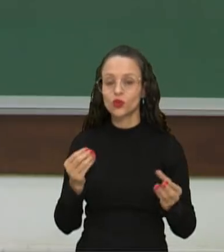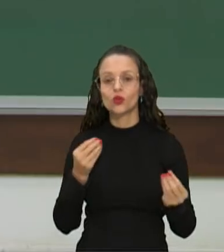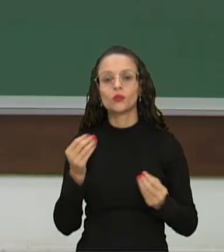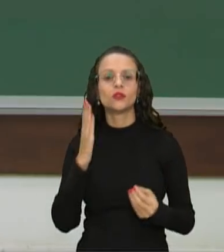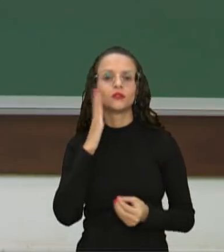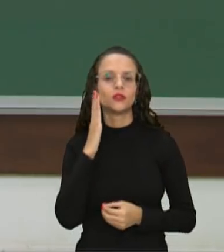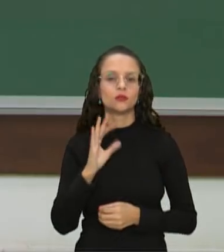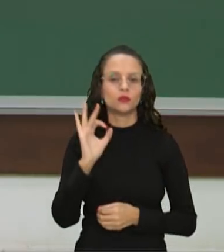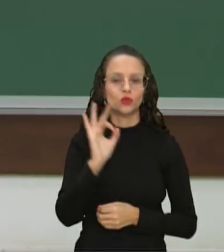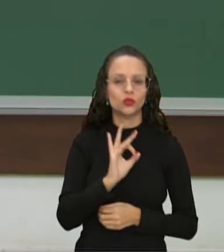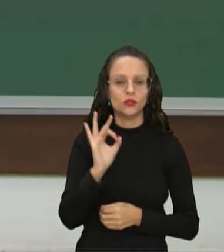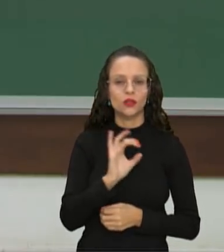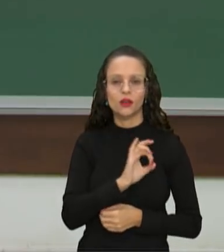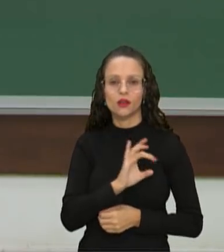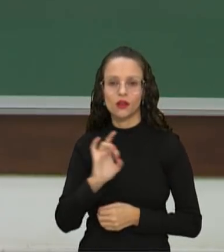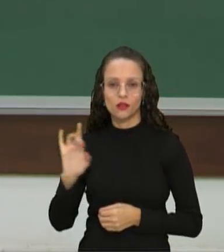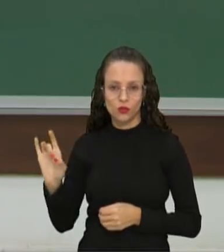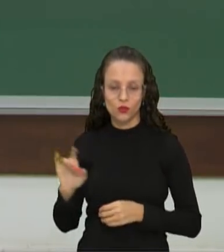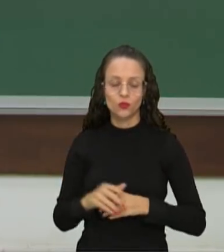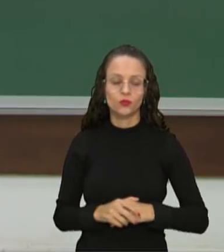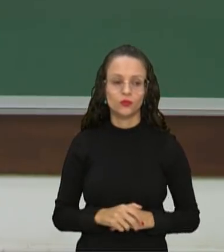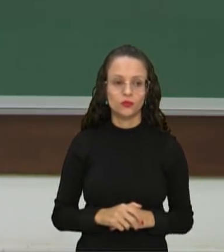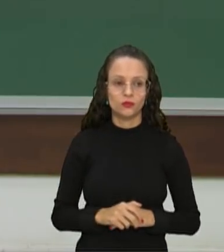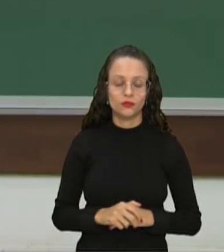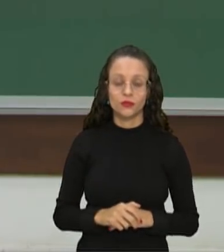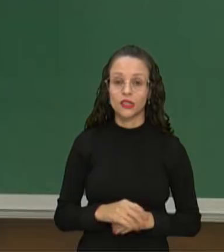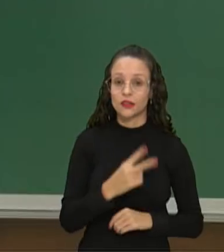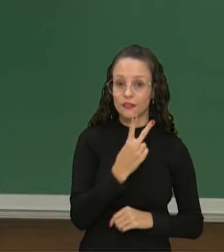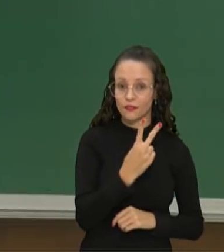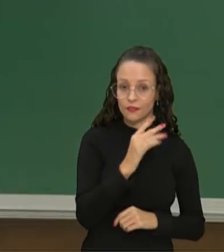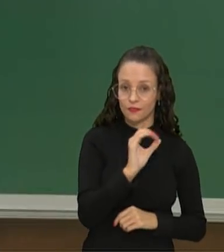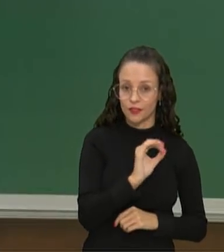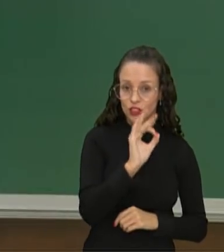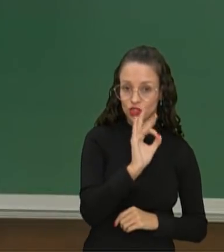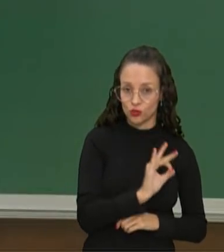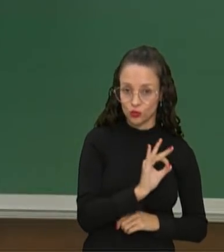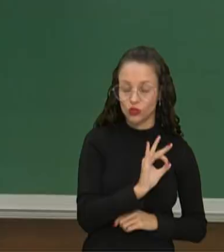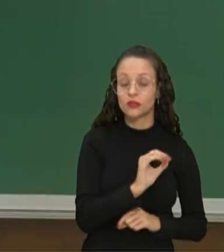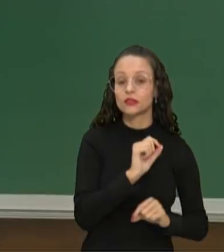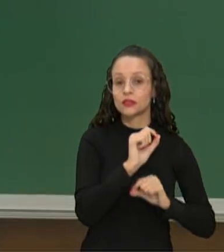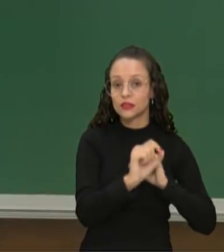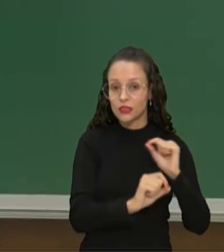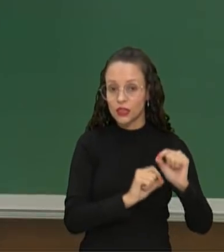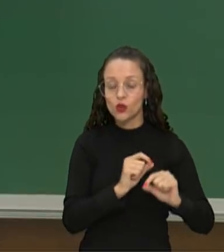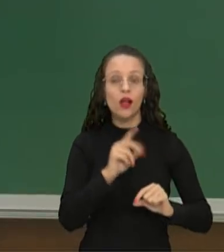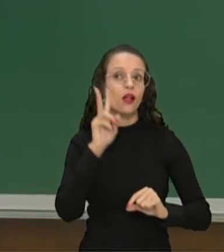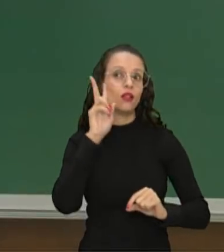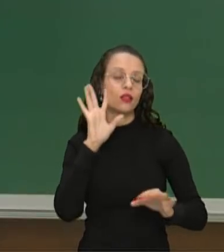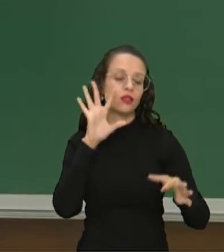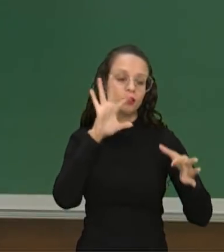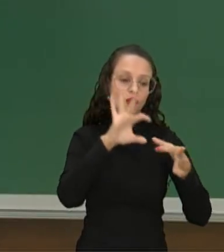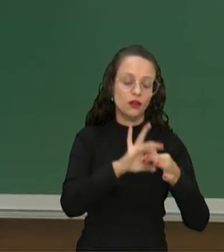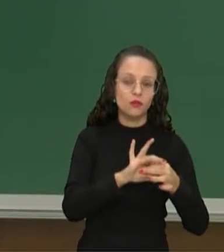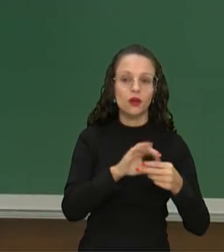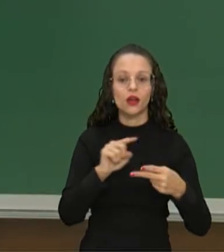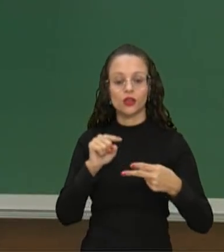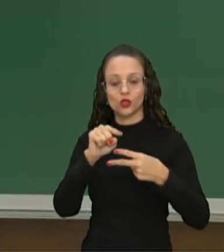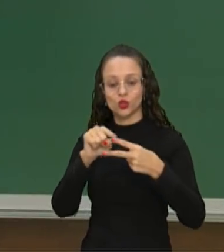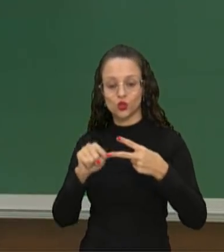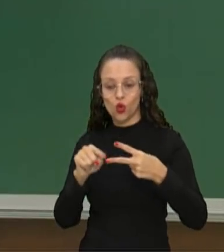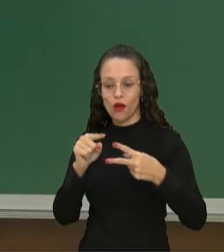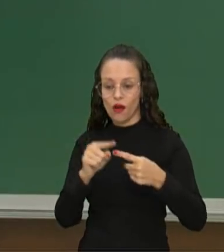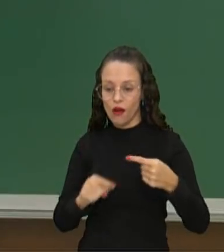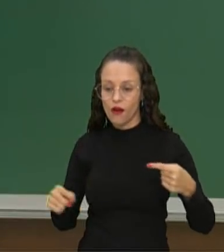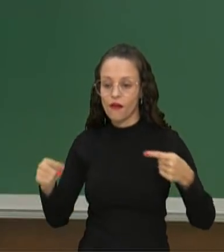a porcentagem de cada um? Se eu tenho 20% de crossing over, eu tenho que lembrar que eu tenho 2 tipos de